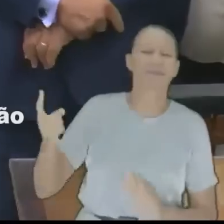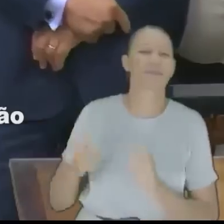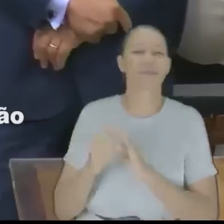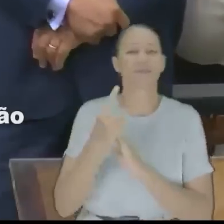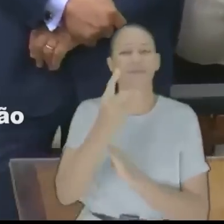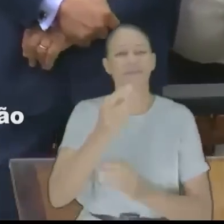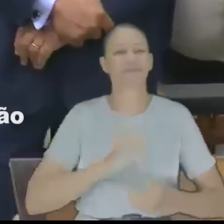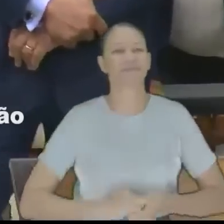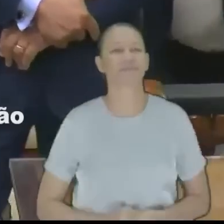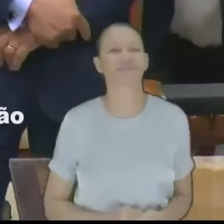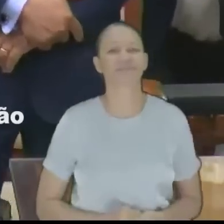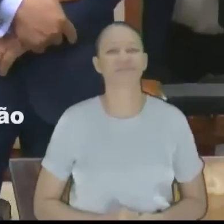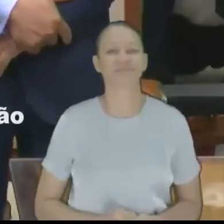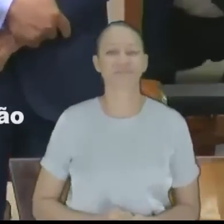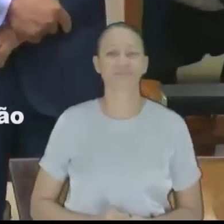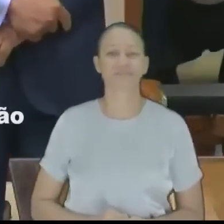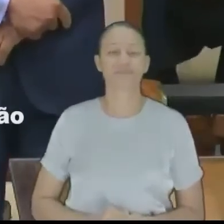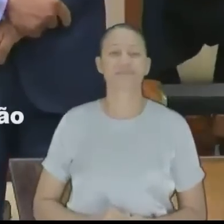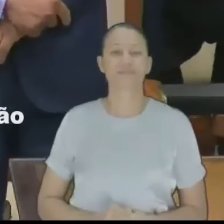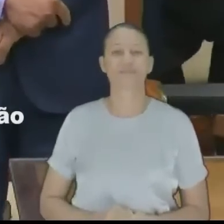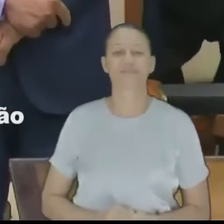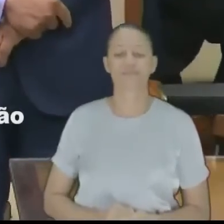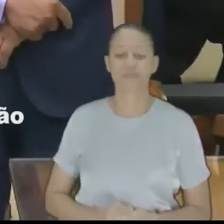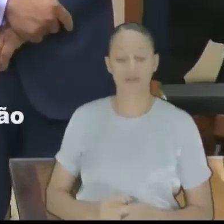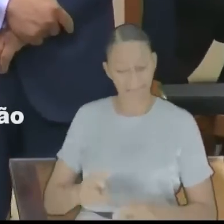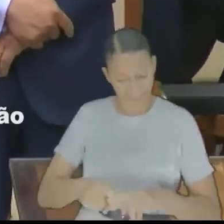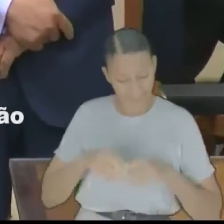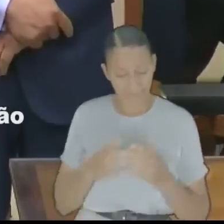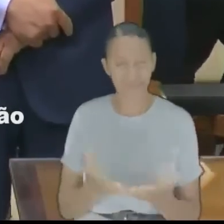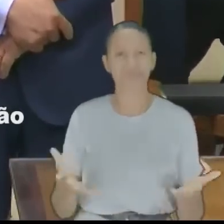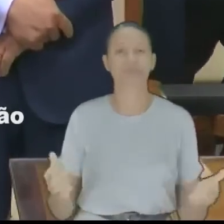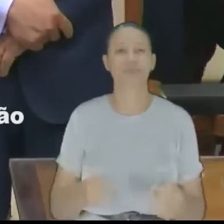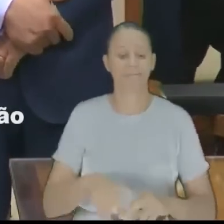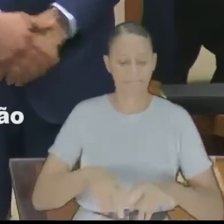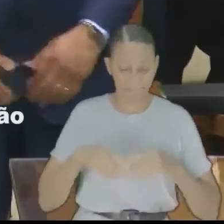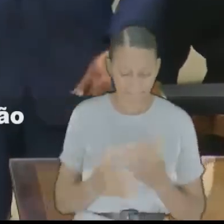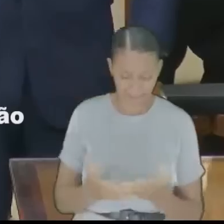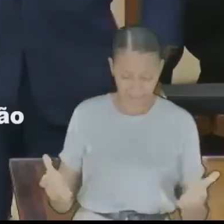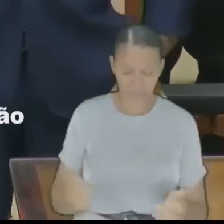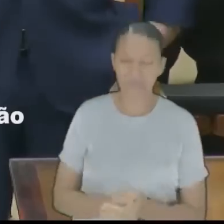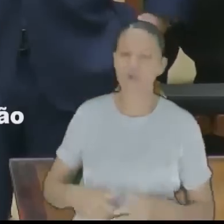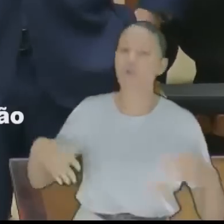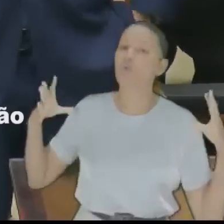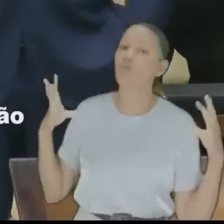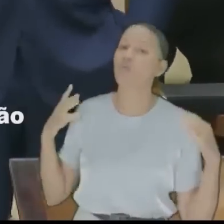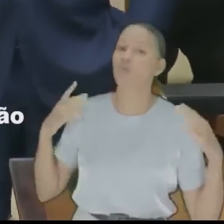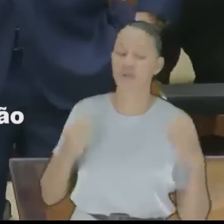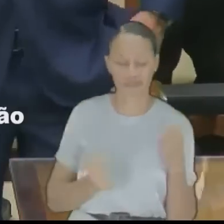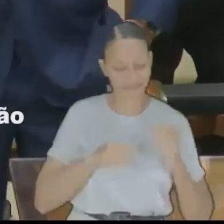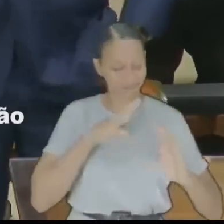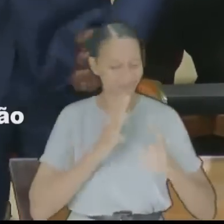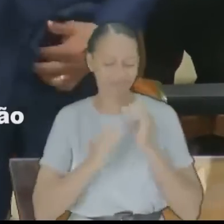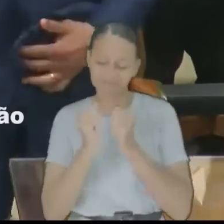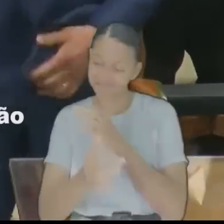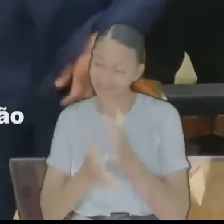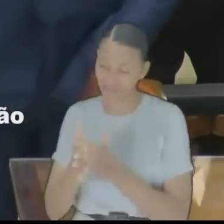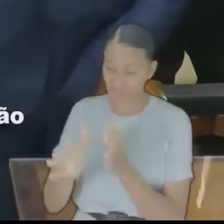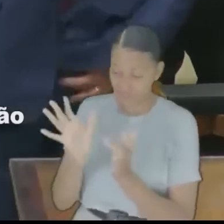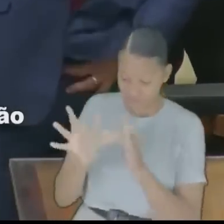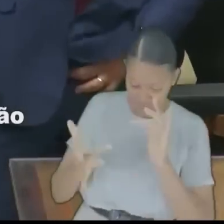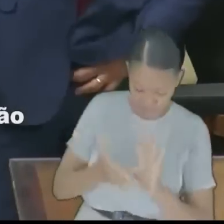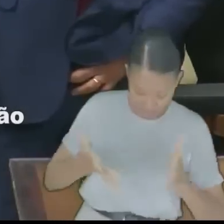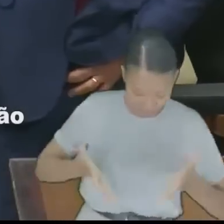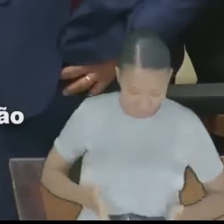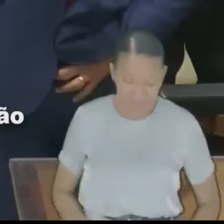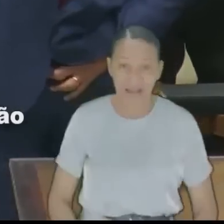nas alturas. Foi por isso que os anjos disseram, quando Jesus nasceu,